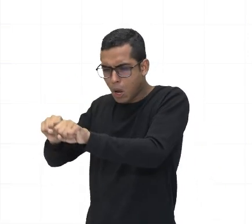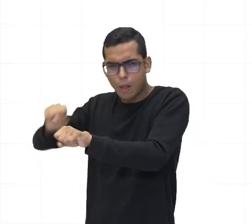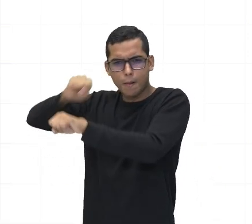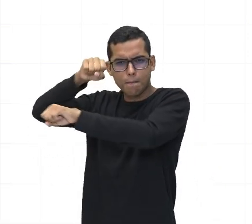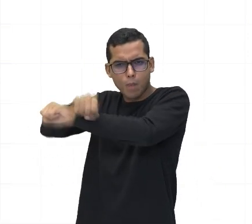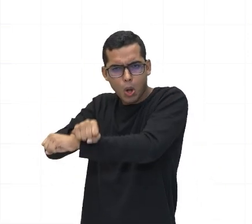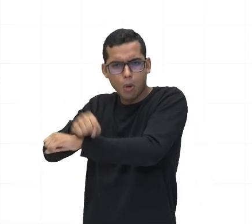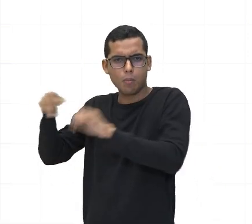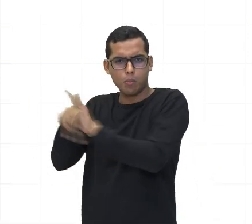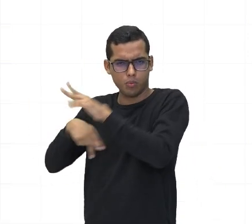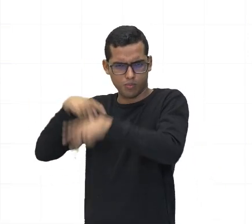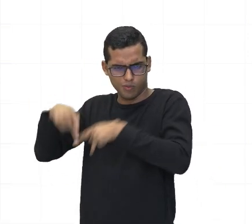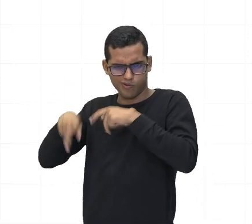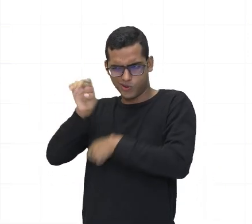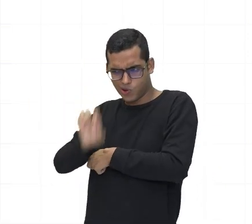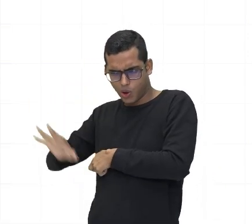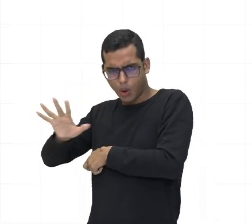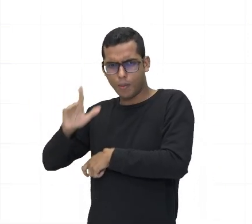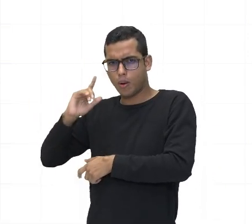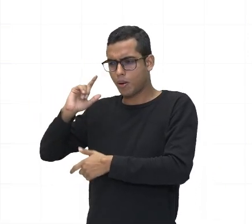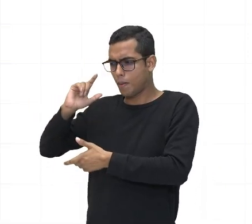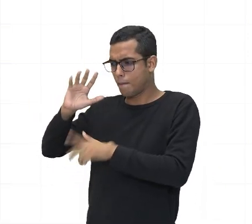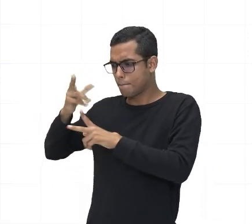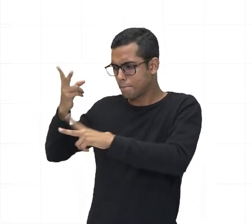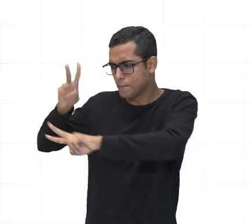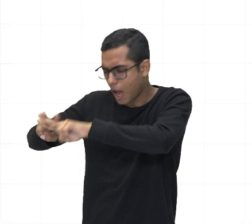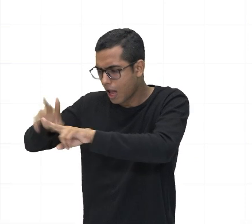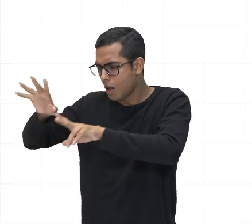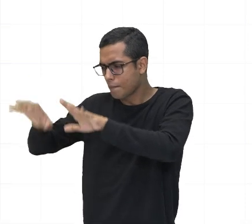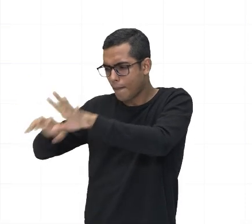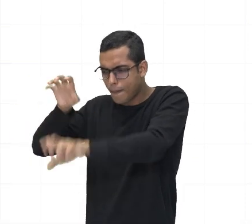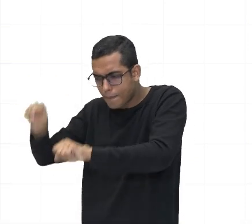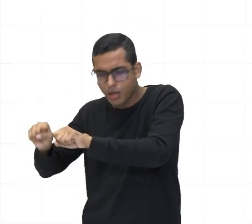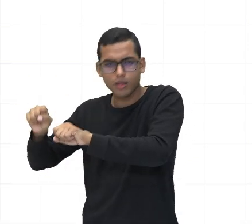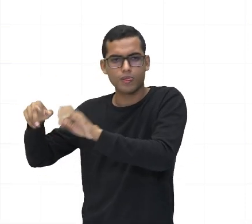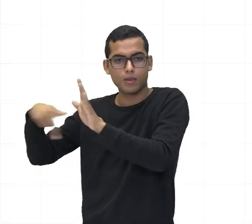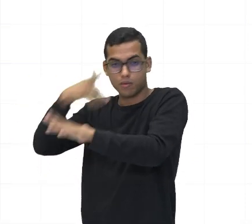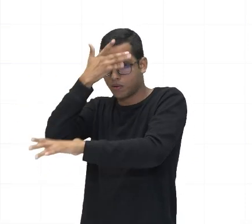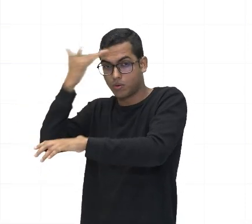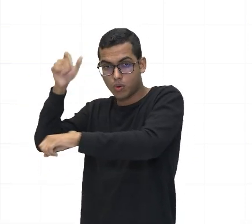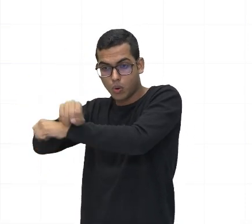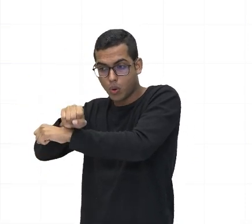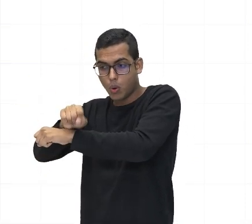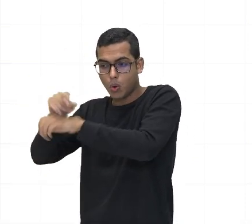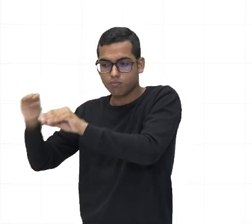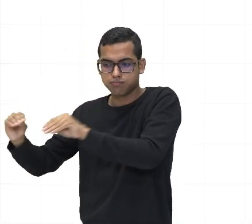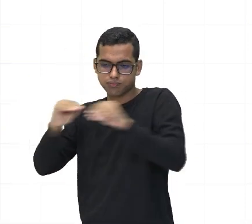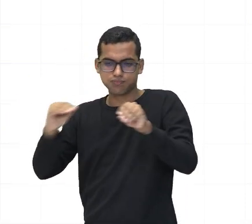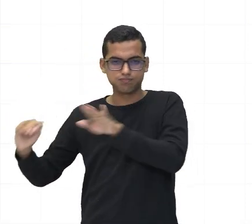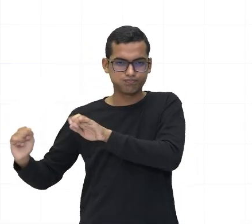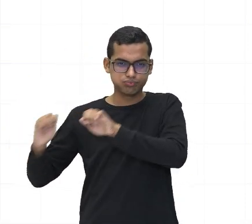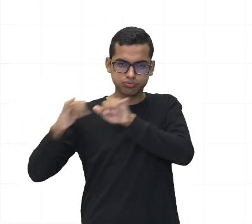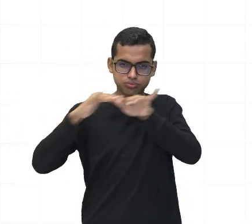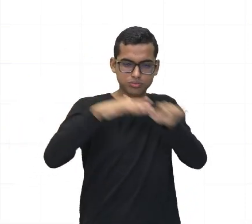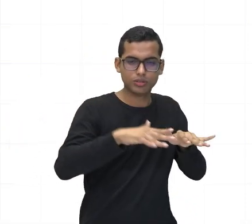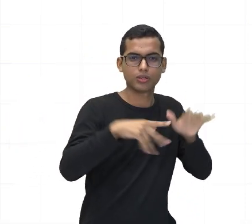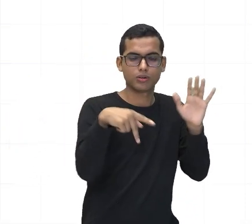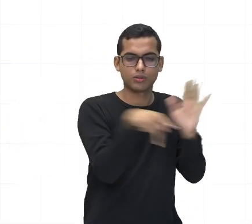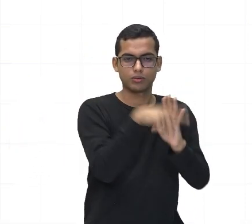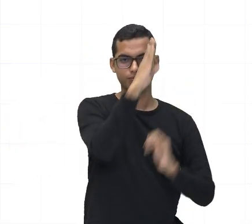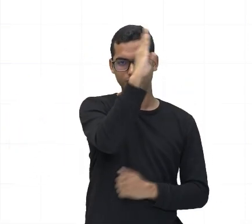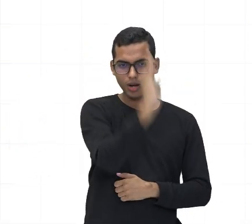pelos europeus e trazidos nesse processo, nesse êxodo, como escravos para as